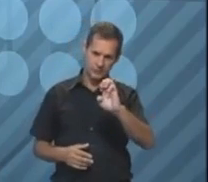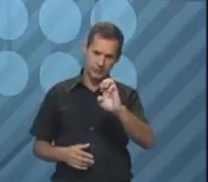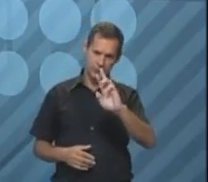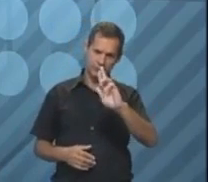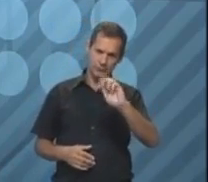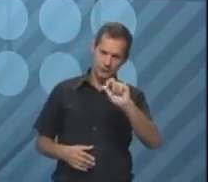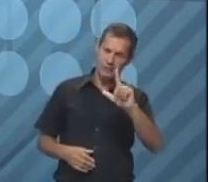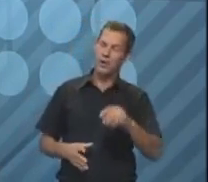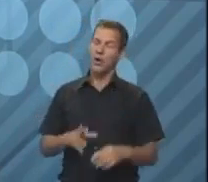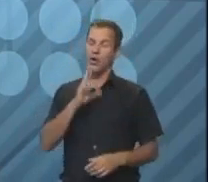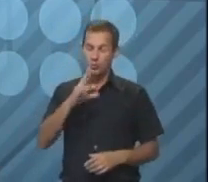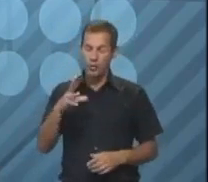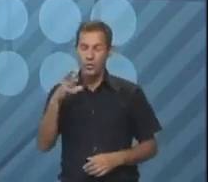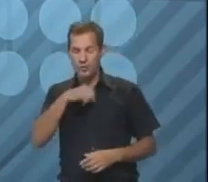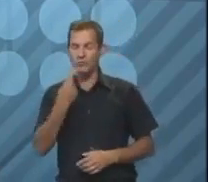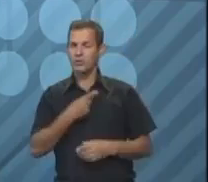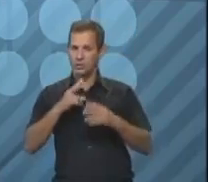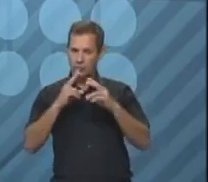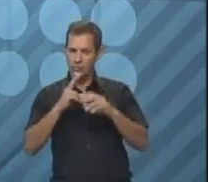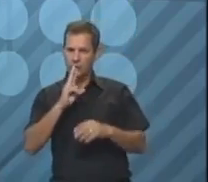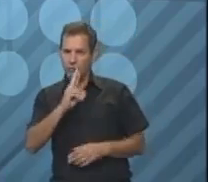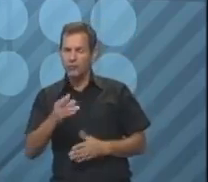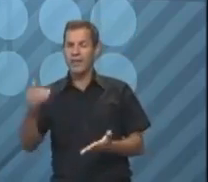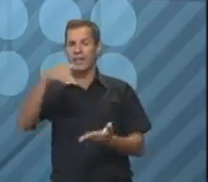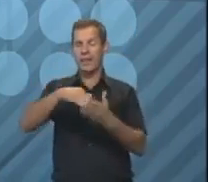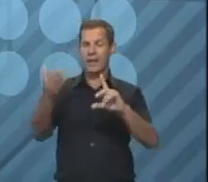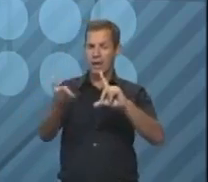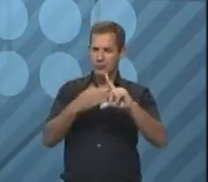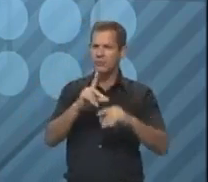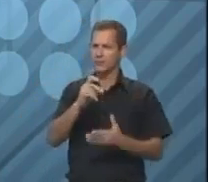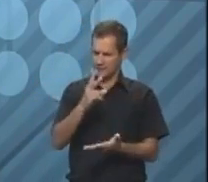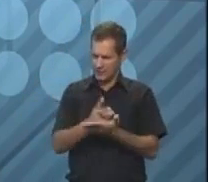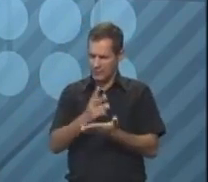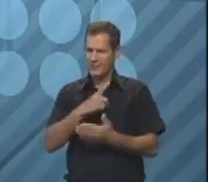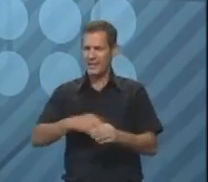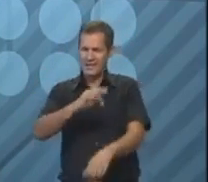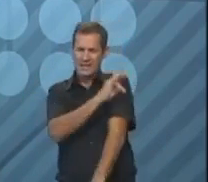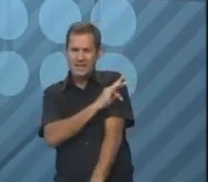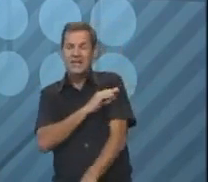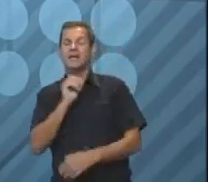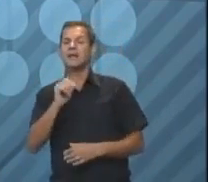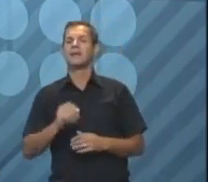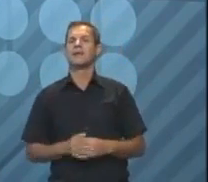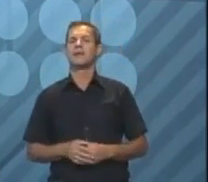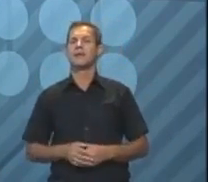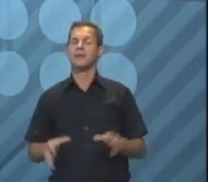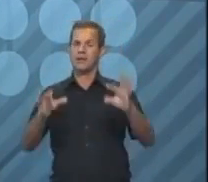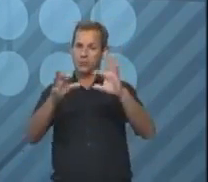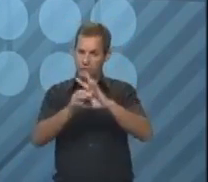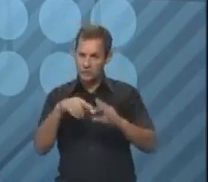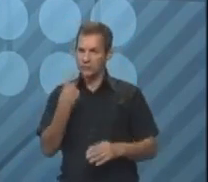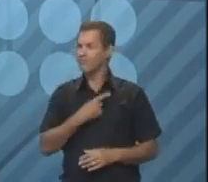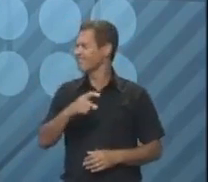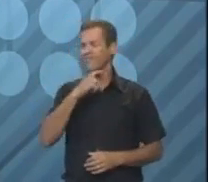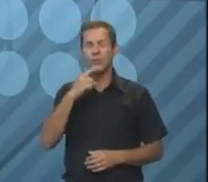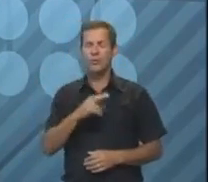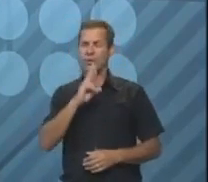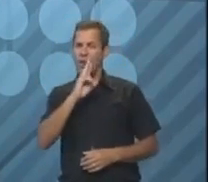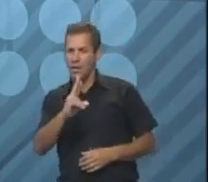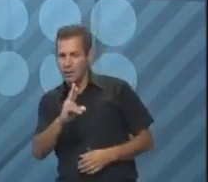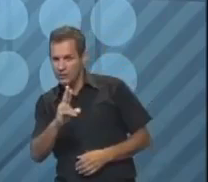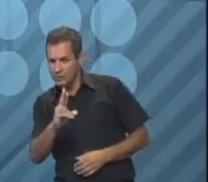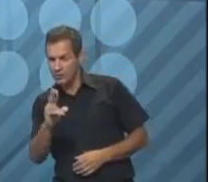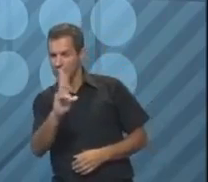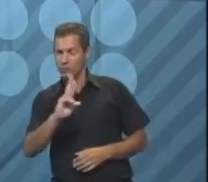resolve de forma imediata, como nós resolvemos na aula passada? Será que existem técnicas integrais que a gente não consegue